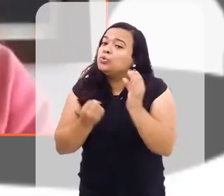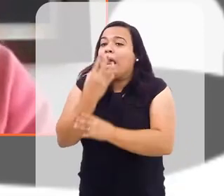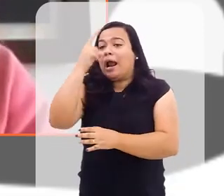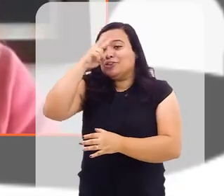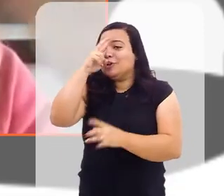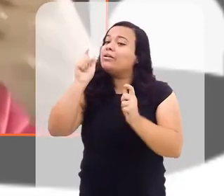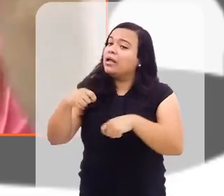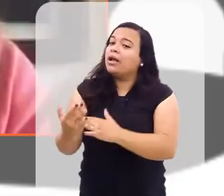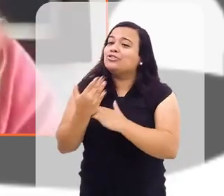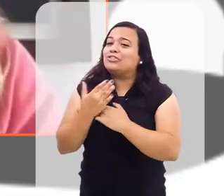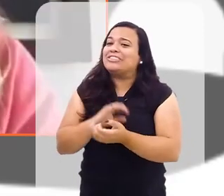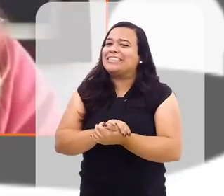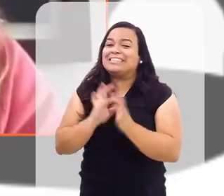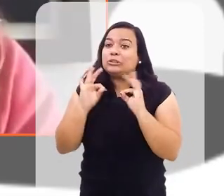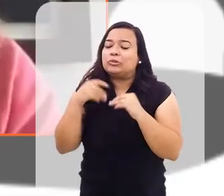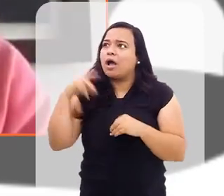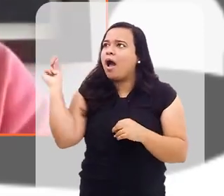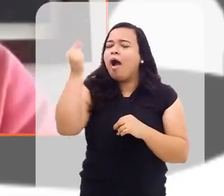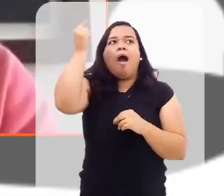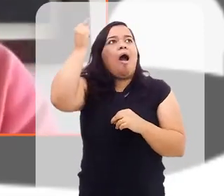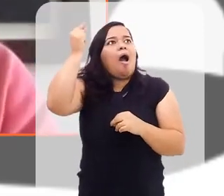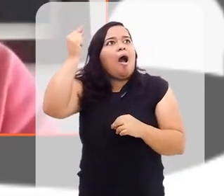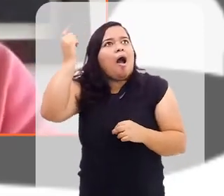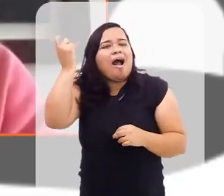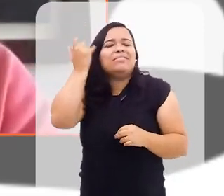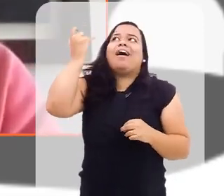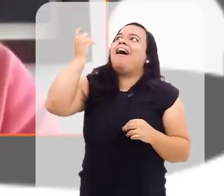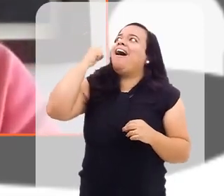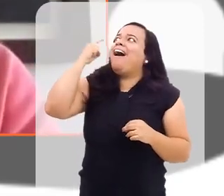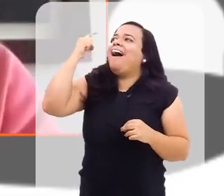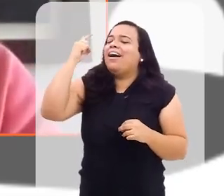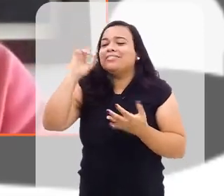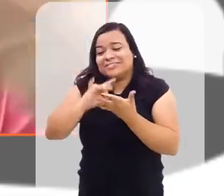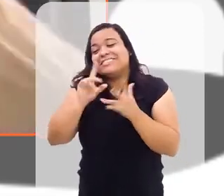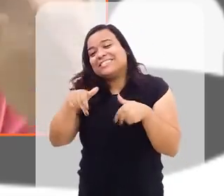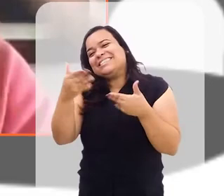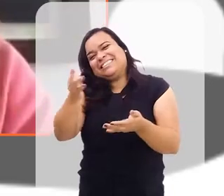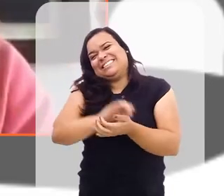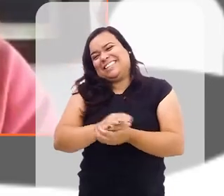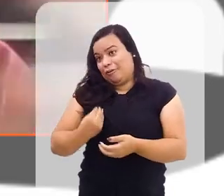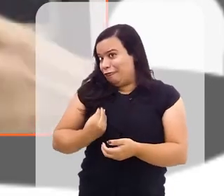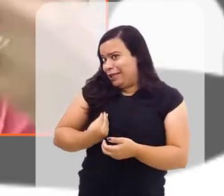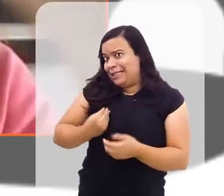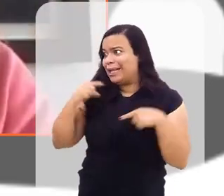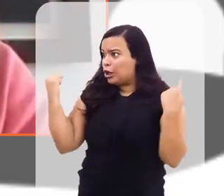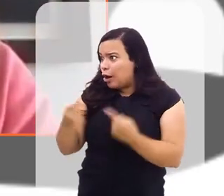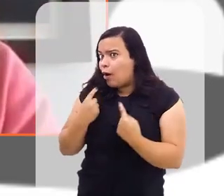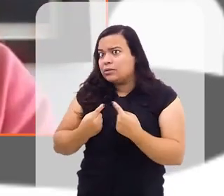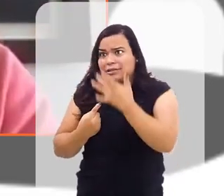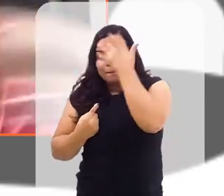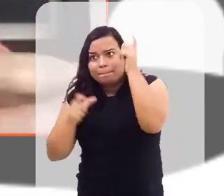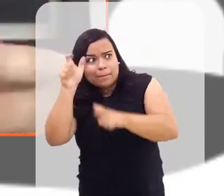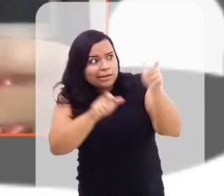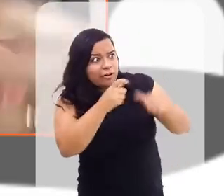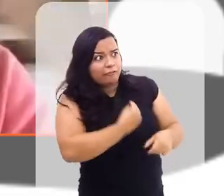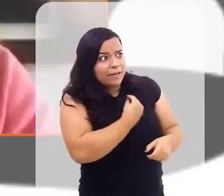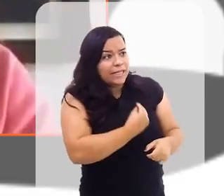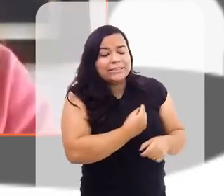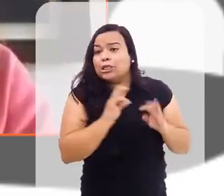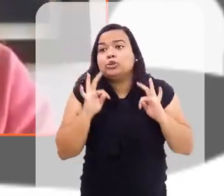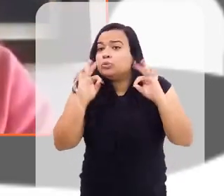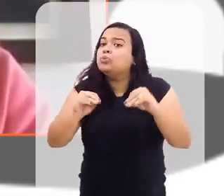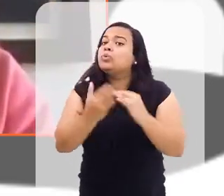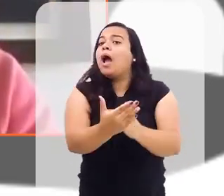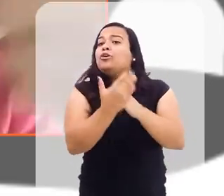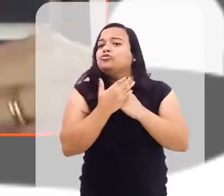virar uma história, tudo pode ser um gatilho para uma boa história. Na verdade, é essa, né? A nossa vida, a vida das pessoas, é uma grande